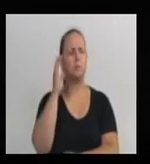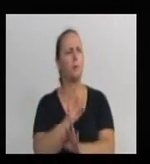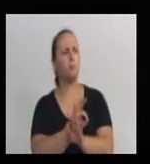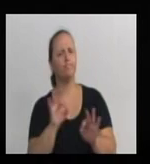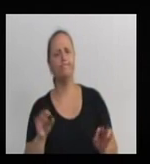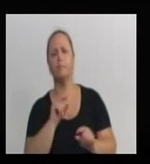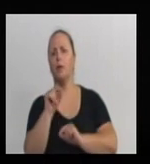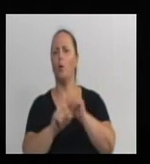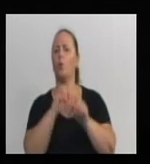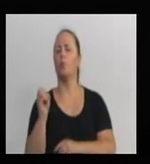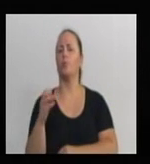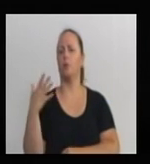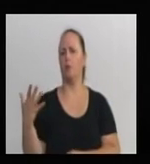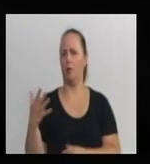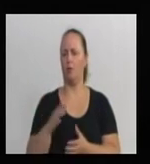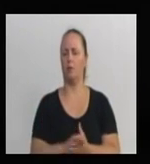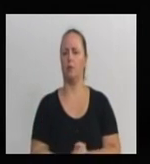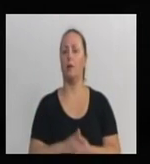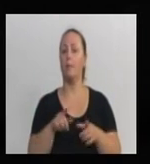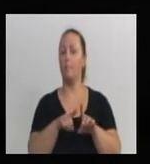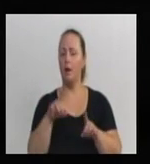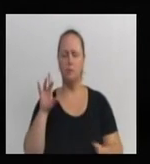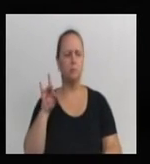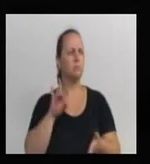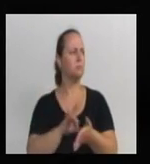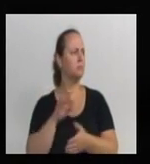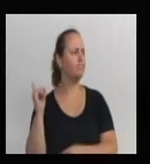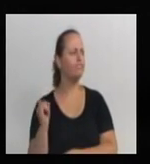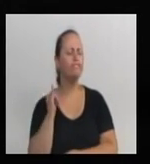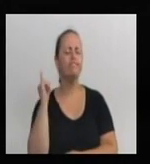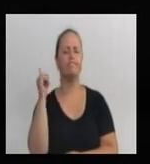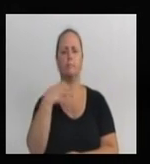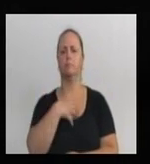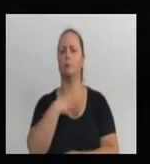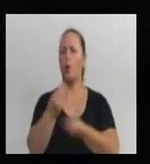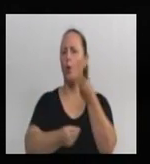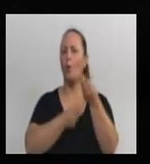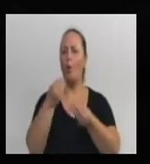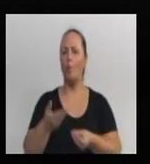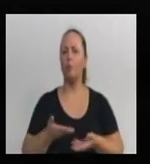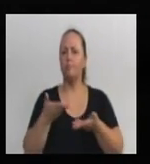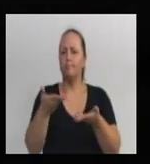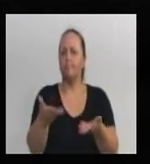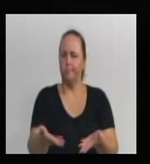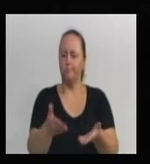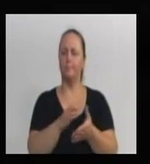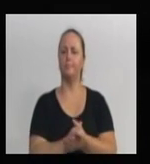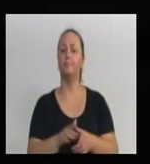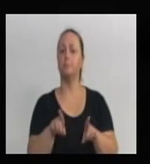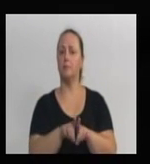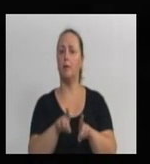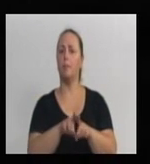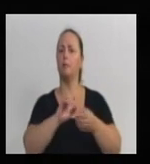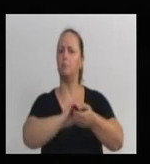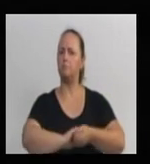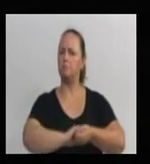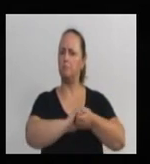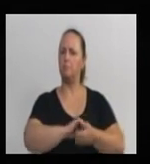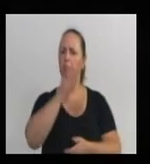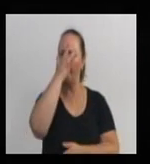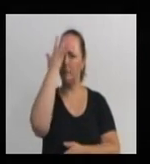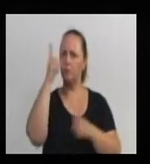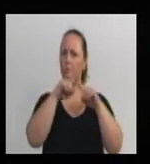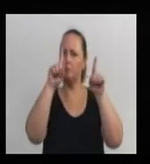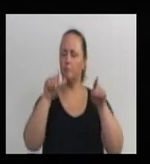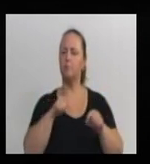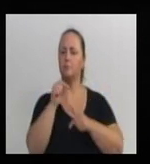muito importante. Muito importante a forma que ele nos recebeu. Pudemos cumprimentar ali todos os servidores, aqueles que já estão trabalhando,